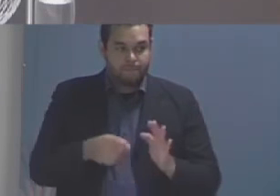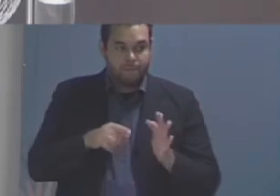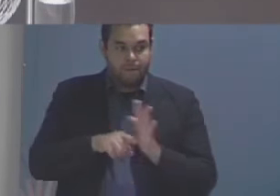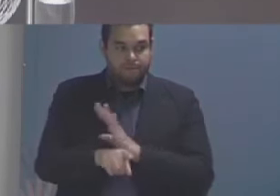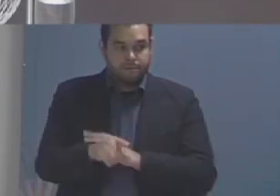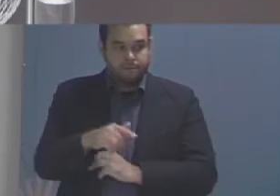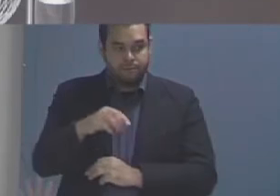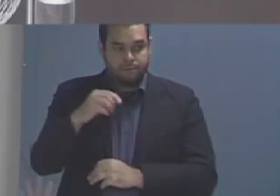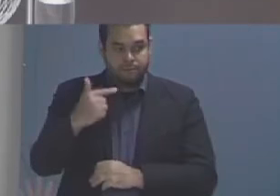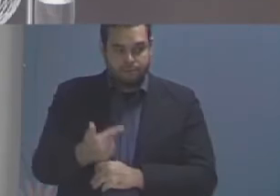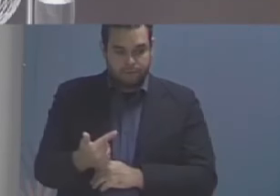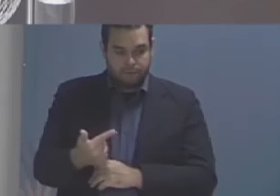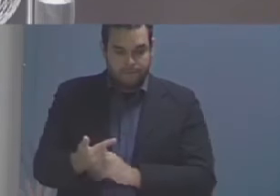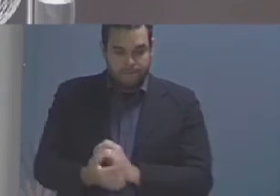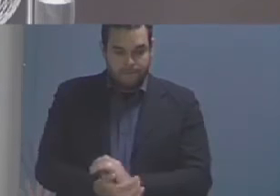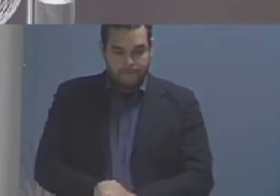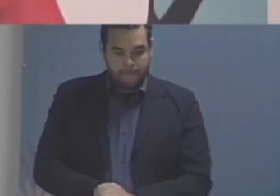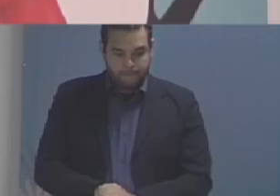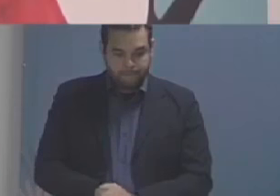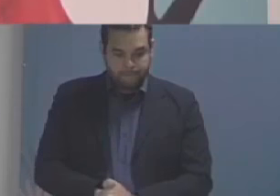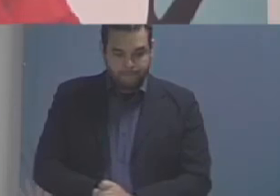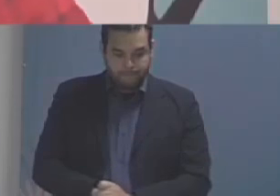Presidente, pergunta número 2.